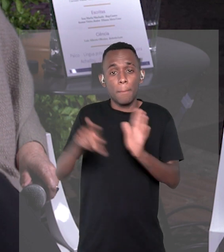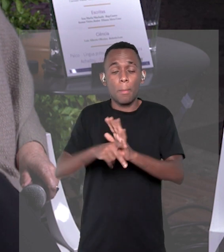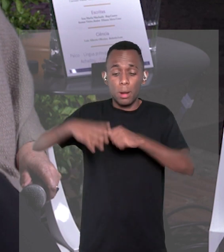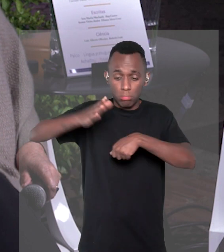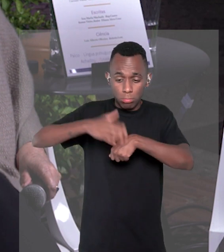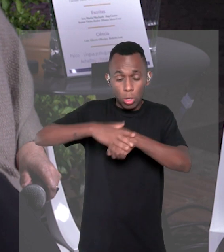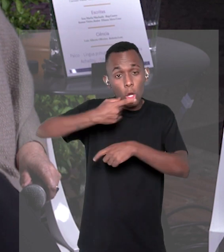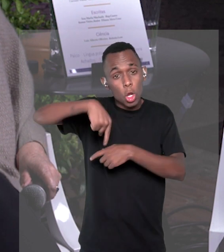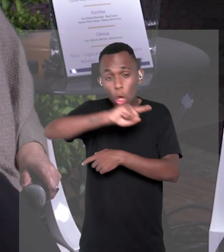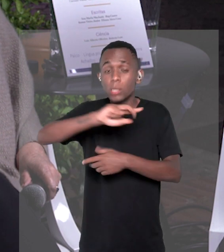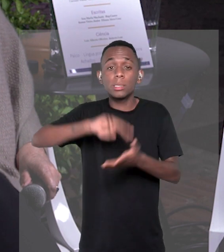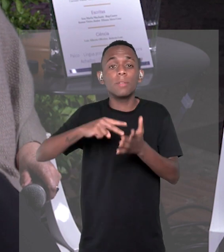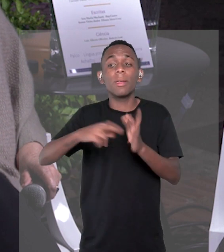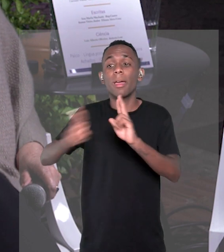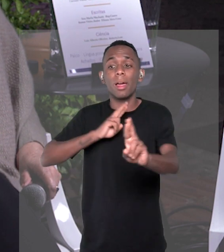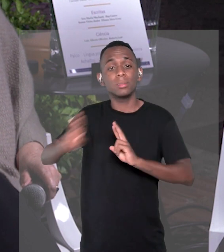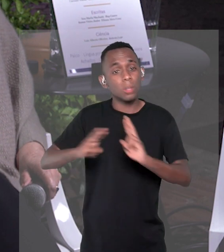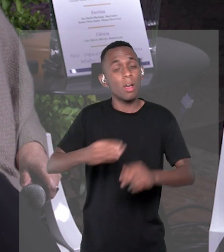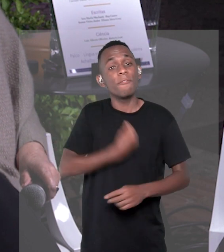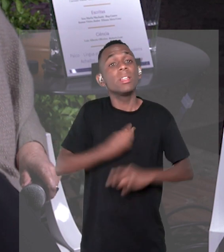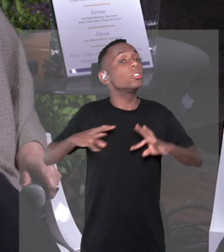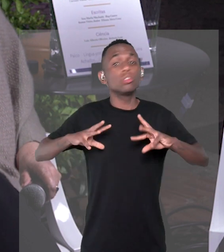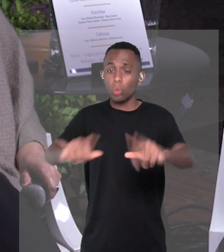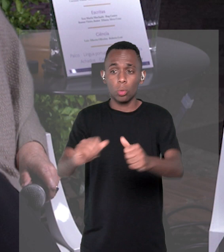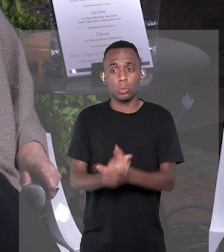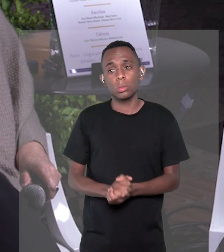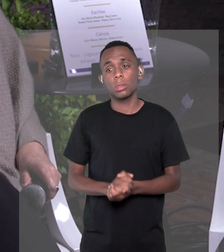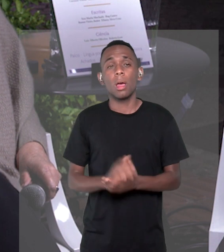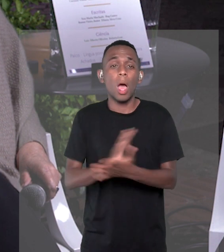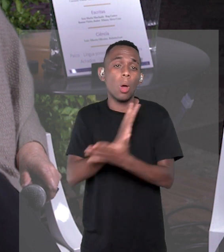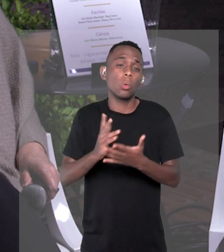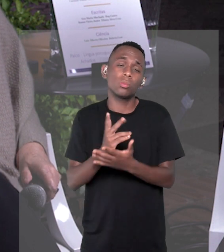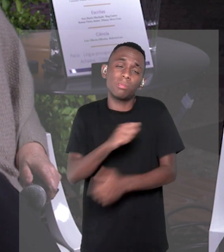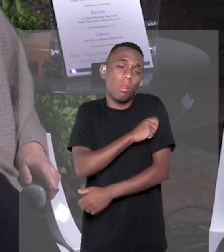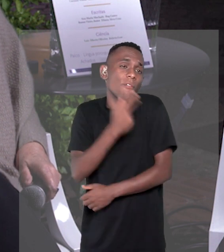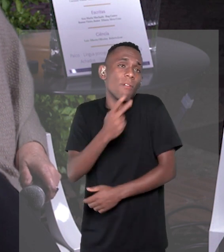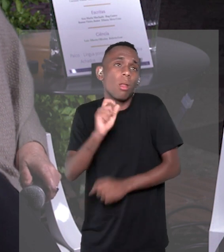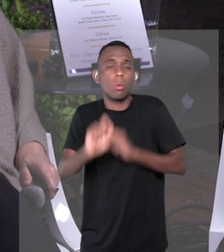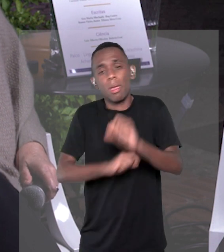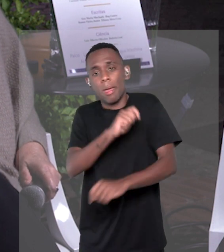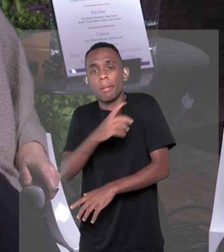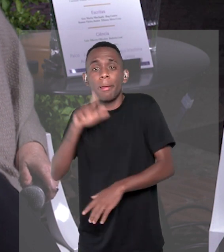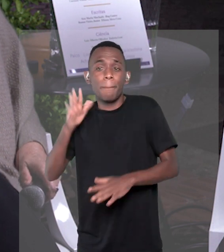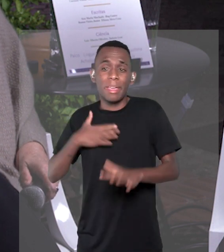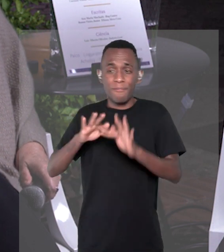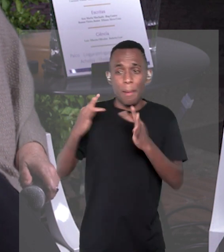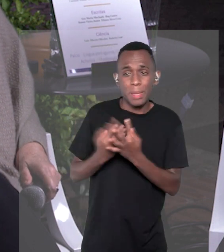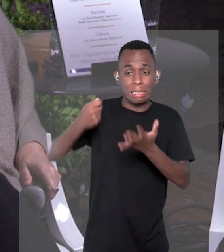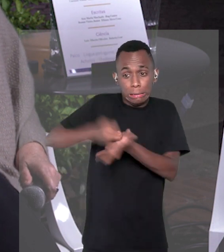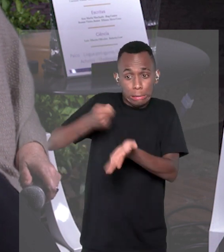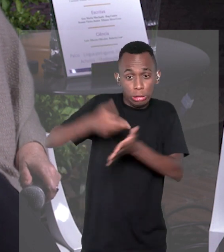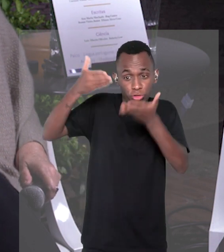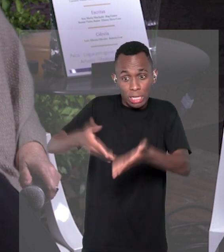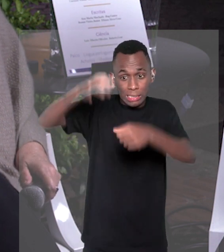aula de direito, mas não é fato. Que tem a ver conosco da área jurídica, tem a ver com a vida de todos nós. Eu canso de ter aluno